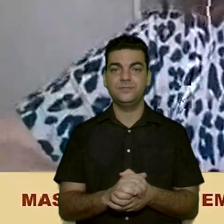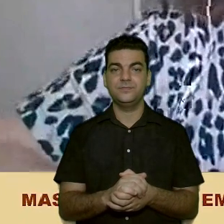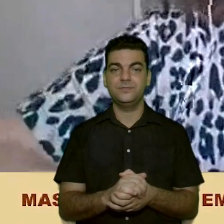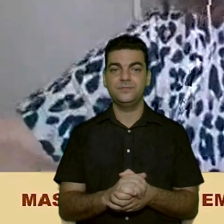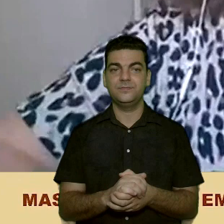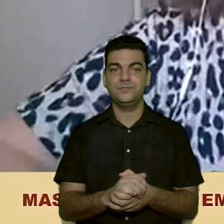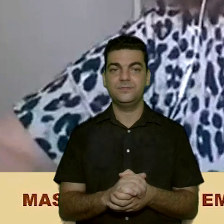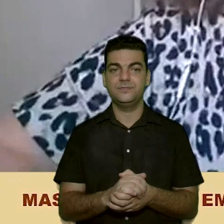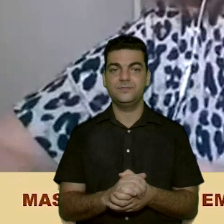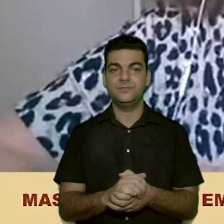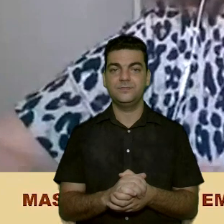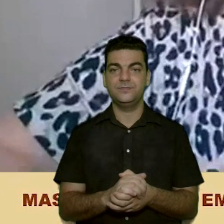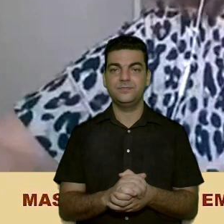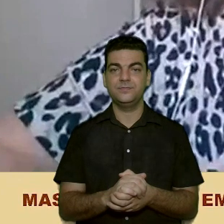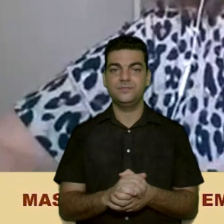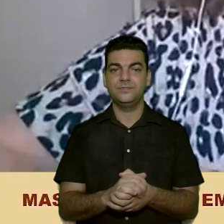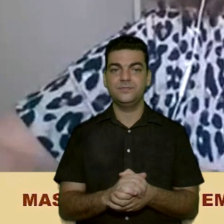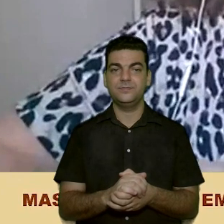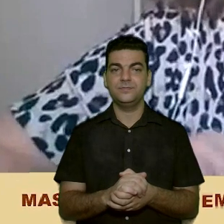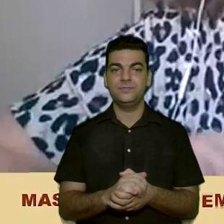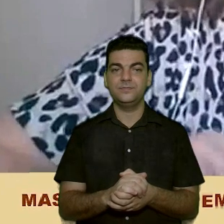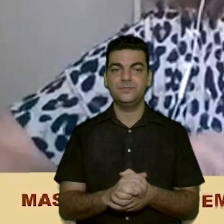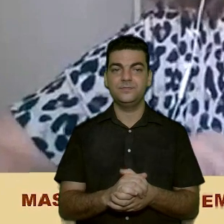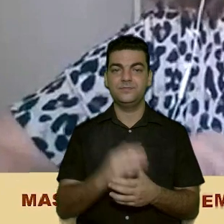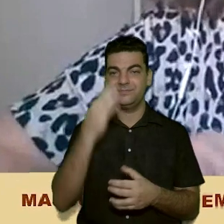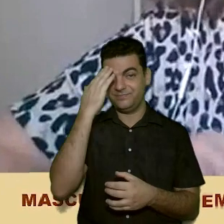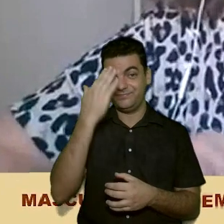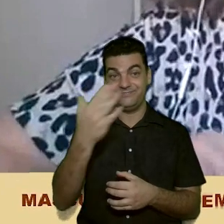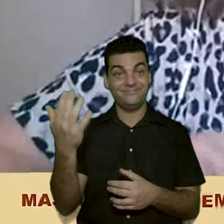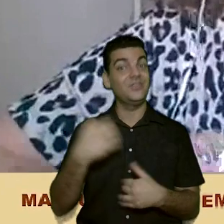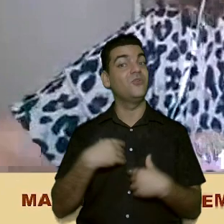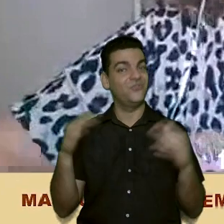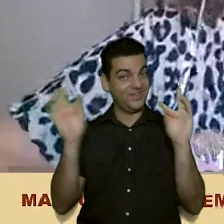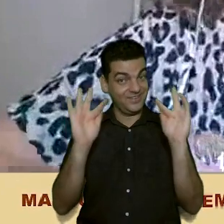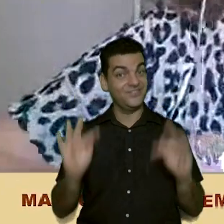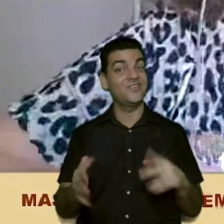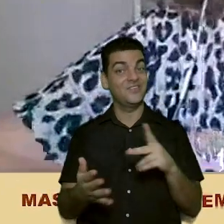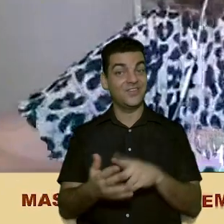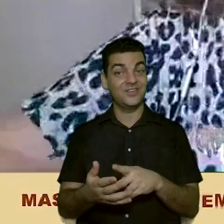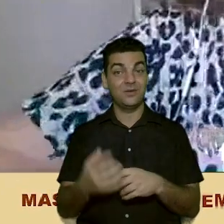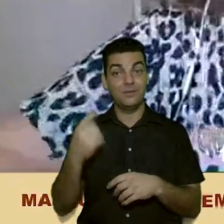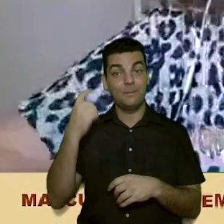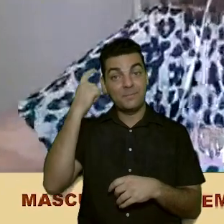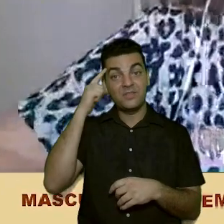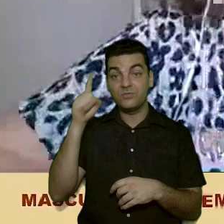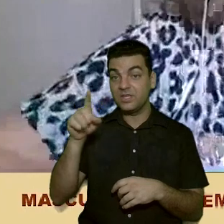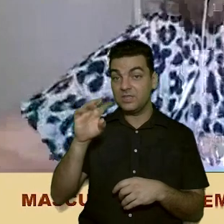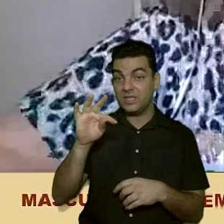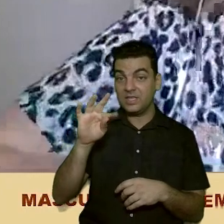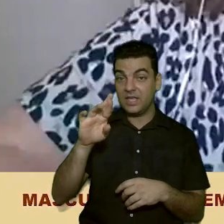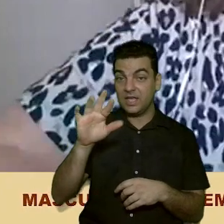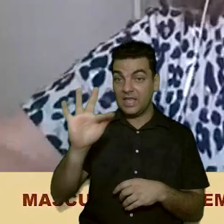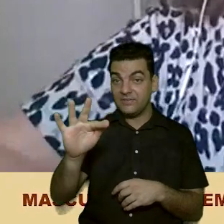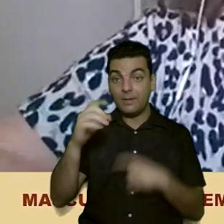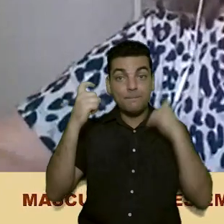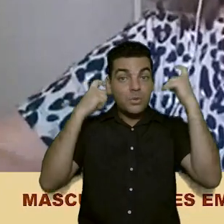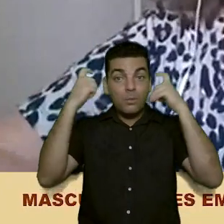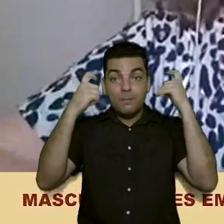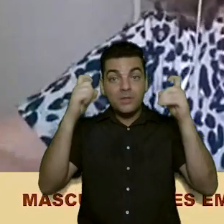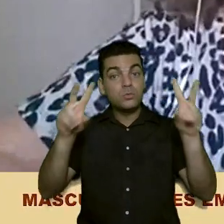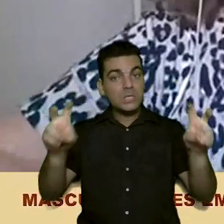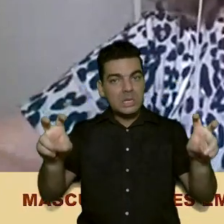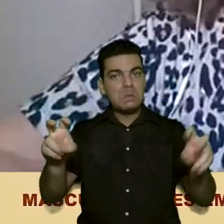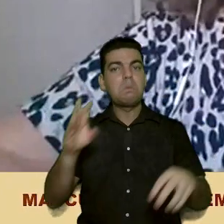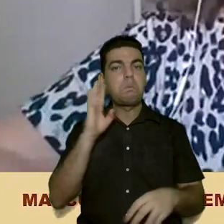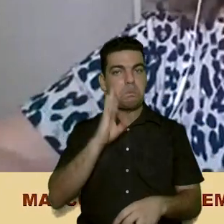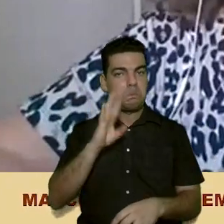podem me procurar lá, que a gente pode conversar. Muito obrigada novamente. Eu fico realmente exultante